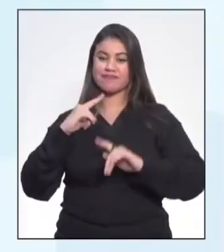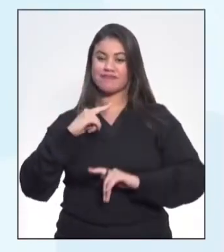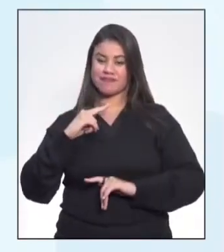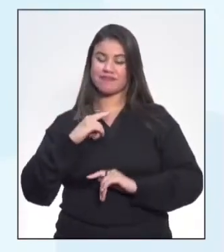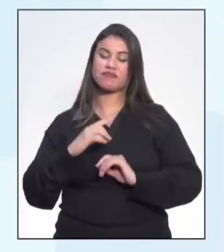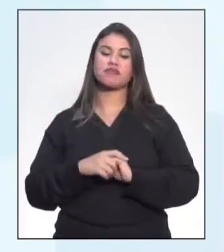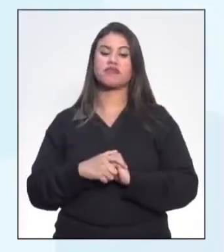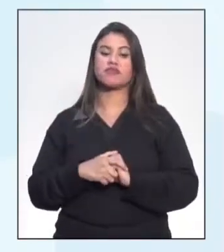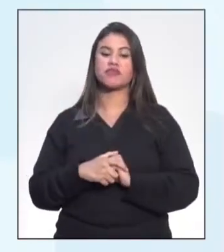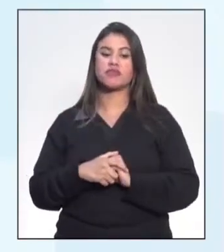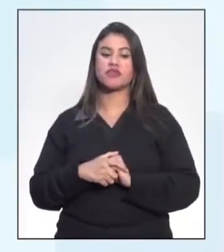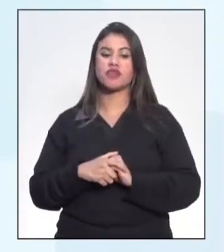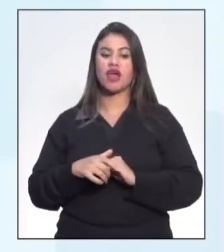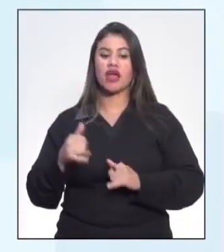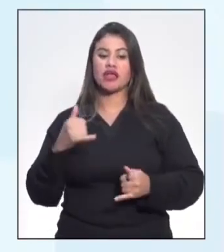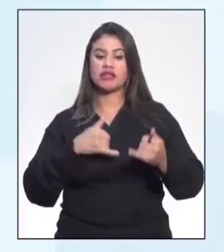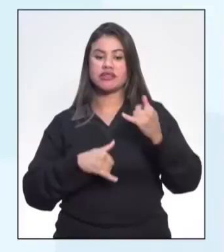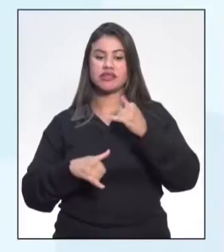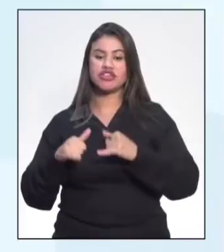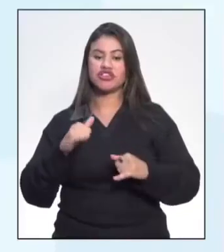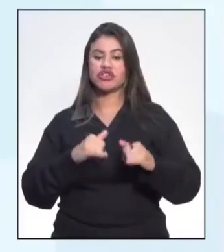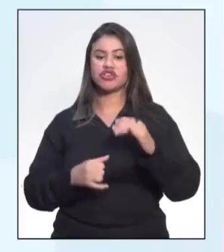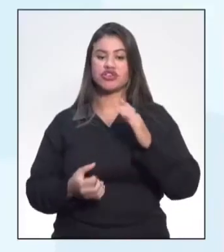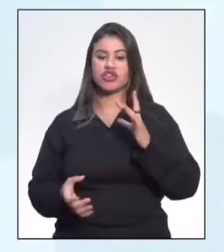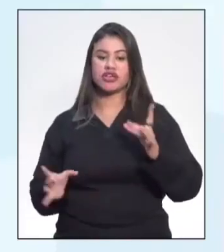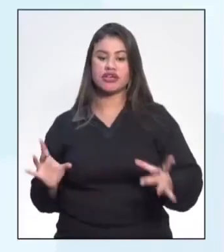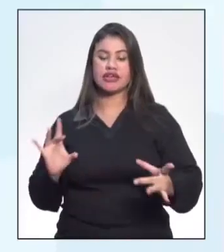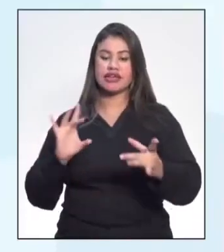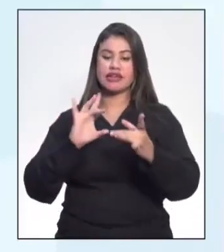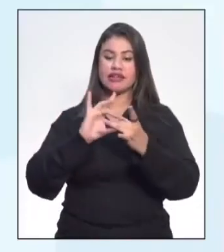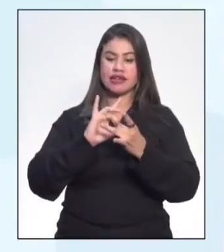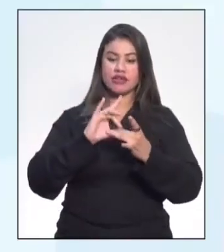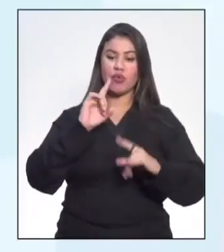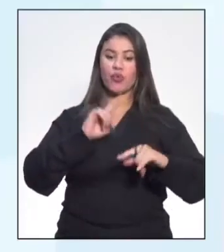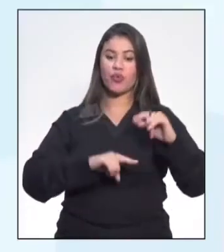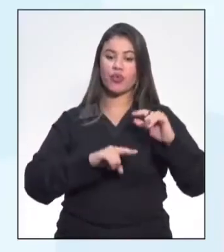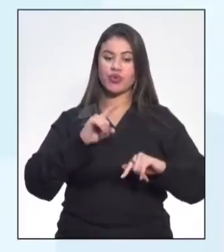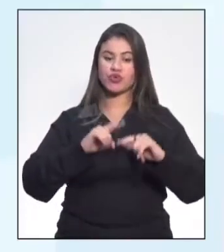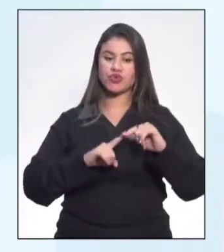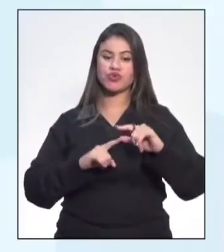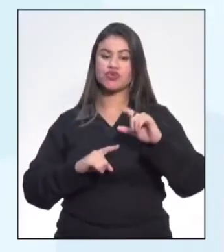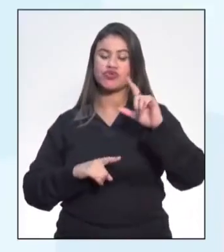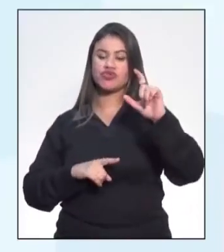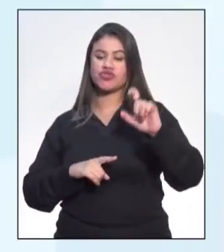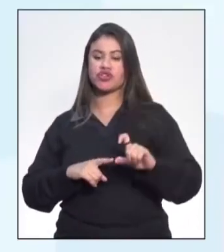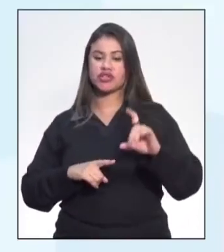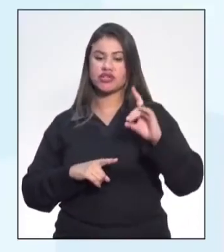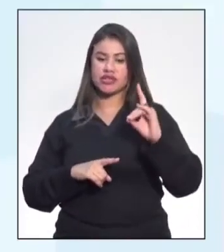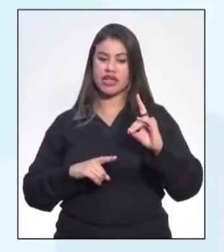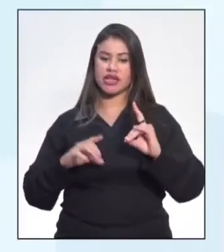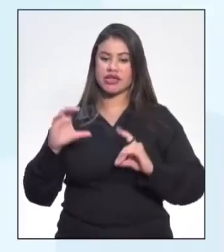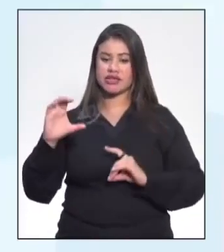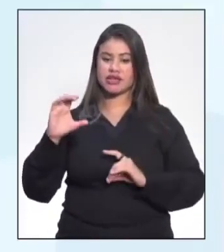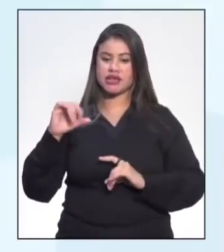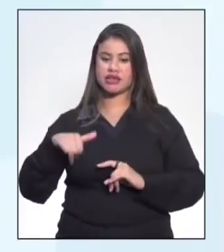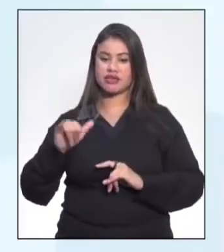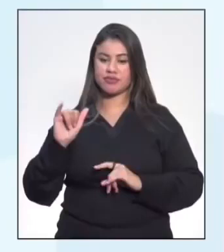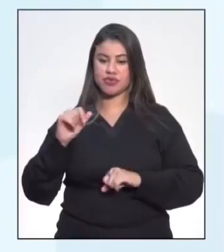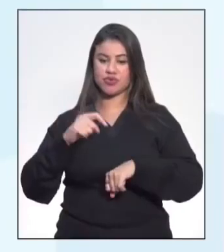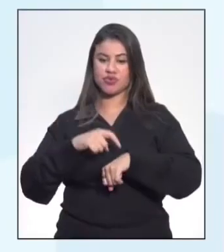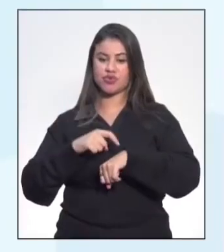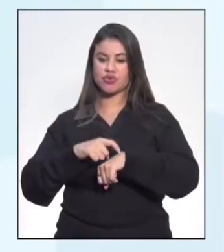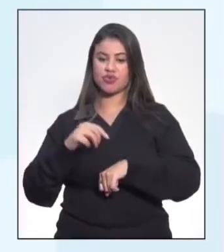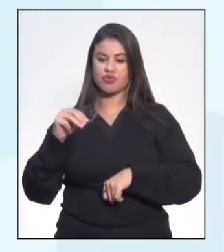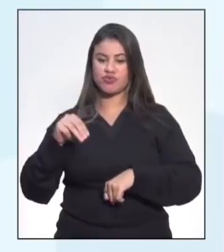energia envolvida na formação de ligação do produto XD e CY? Um minutinho para você responder